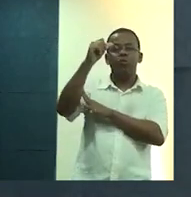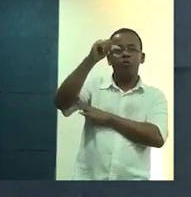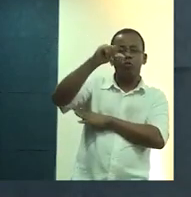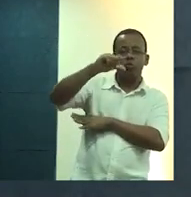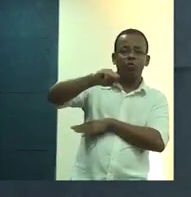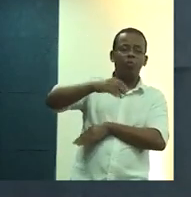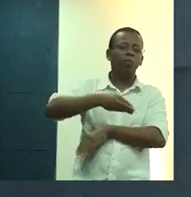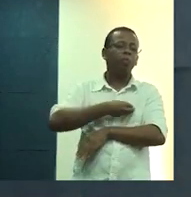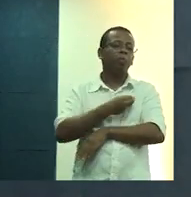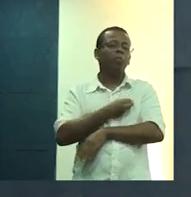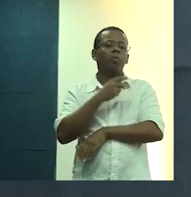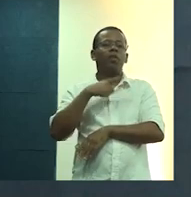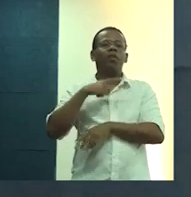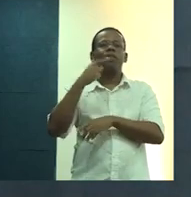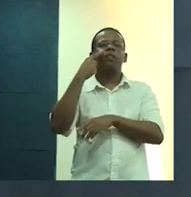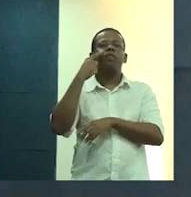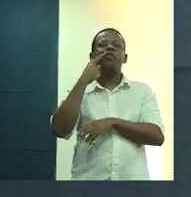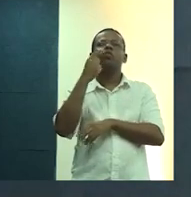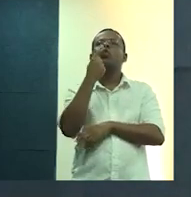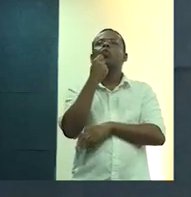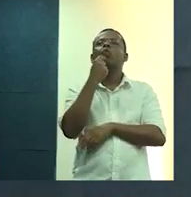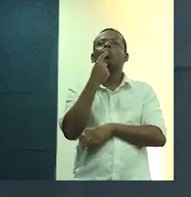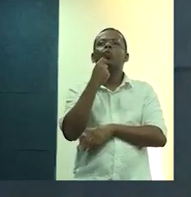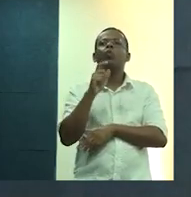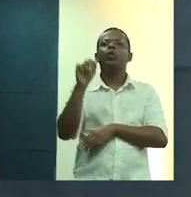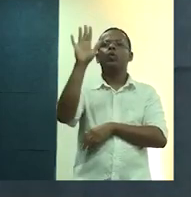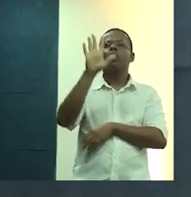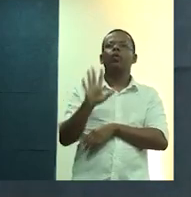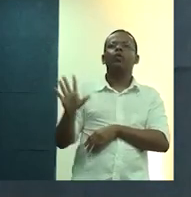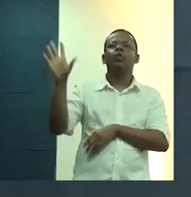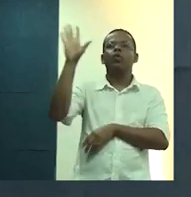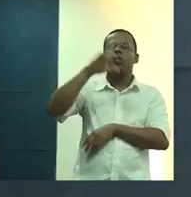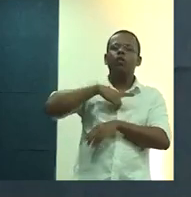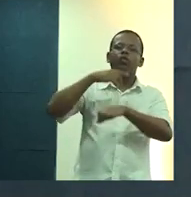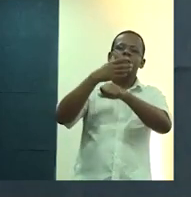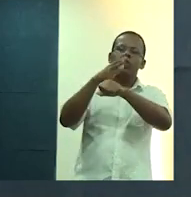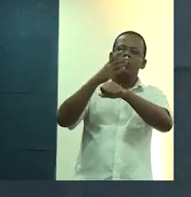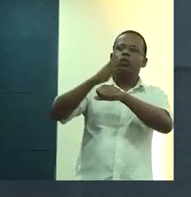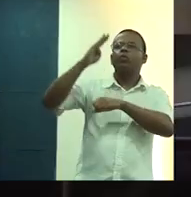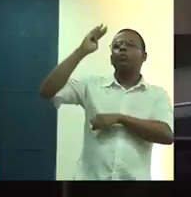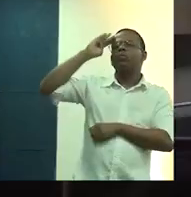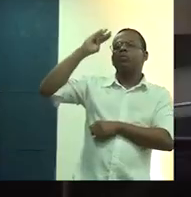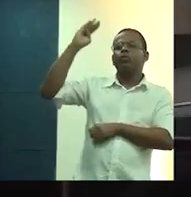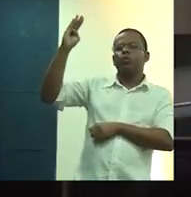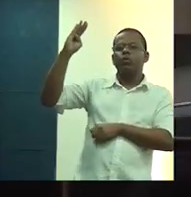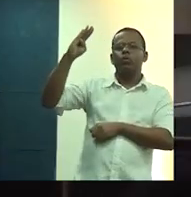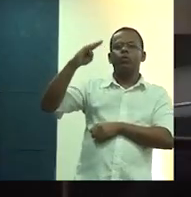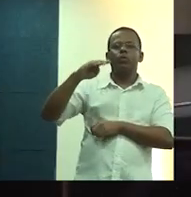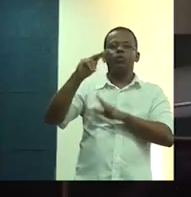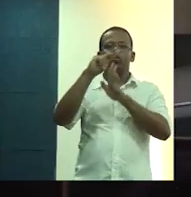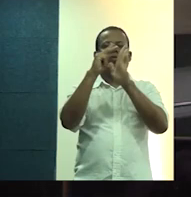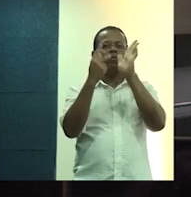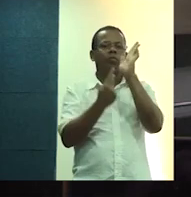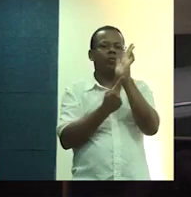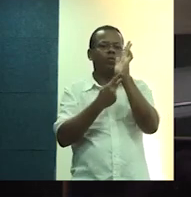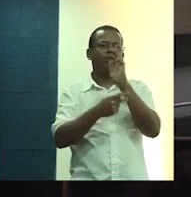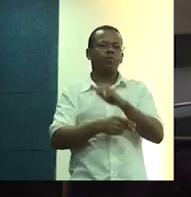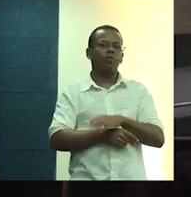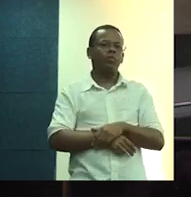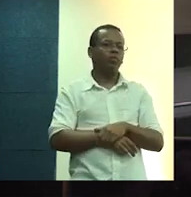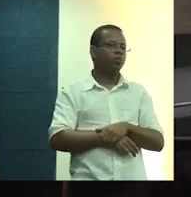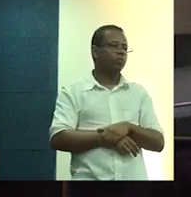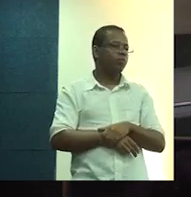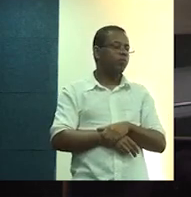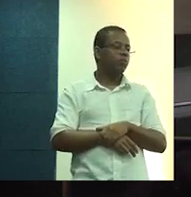é é são essas manchinhas vermelhas que a gente vai estar atuando com prioridade para o programa